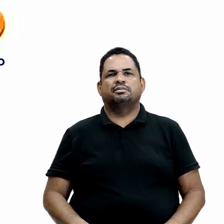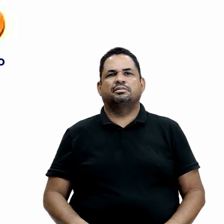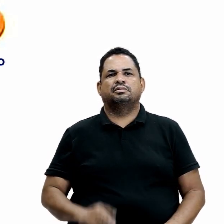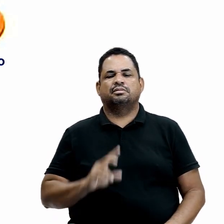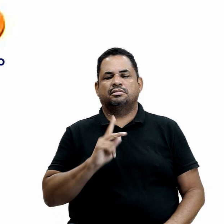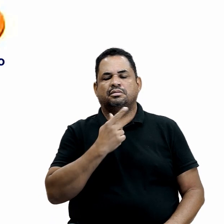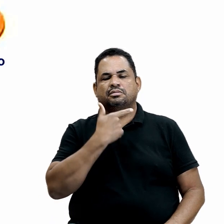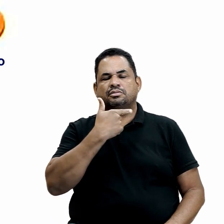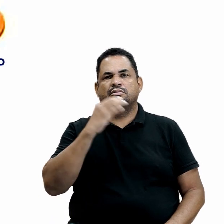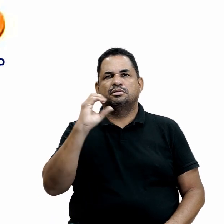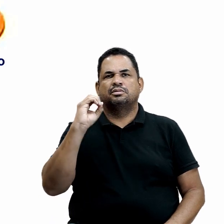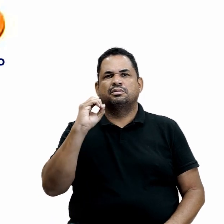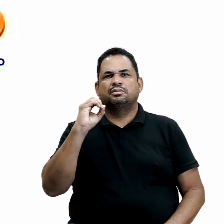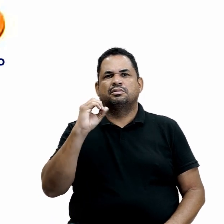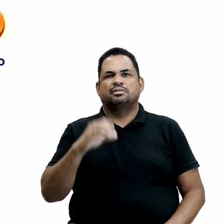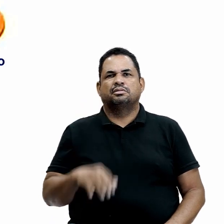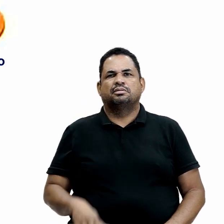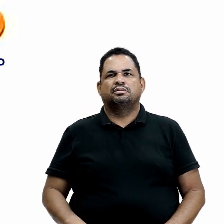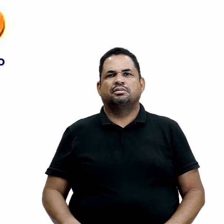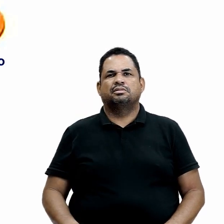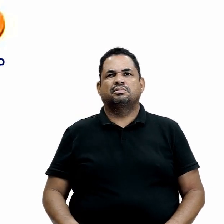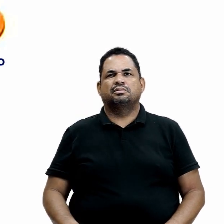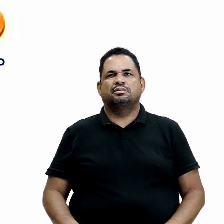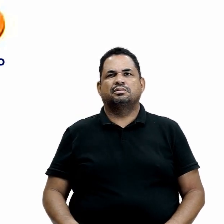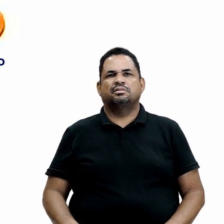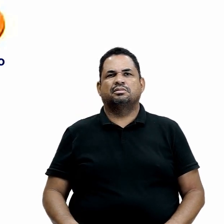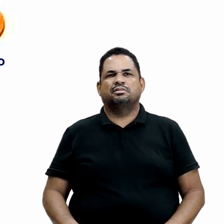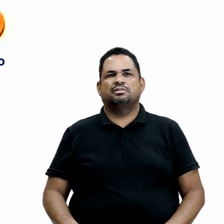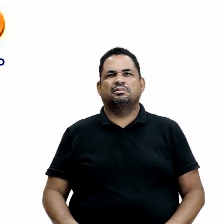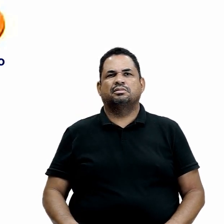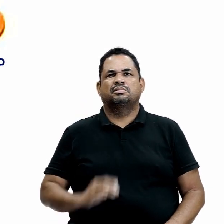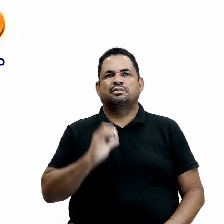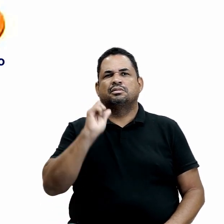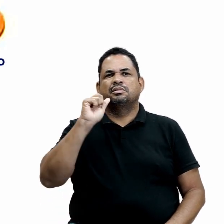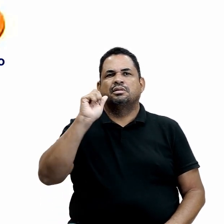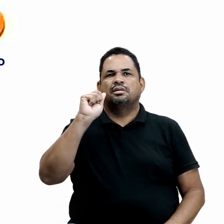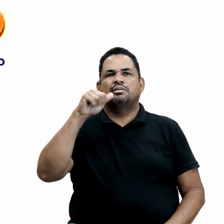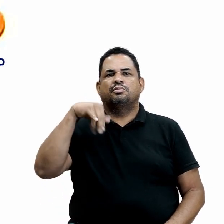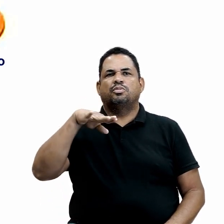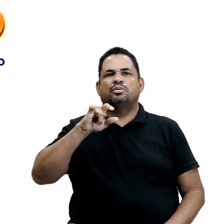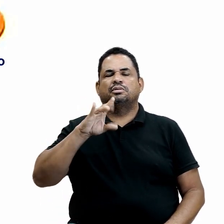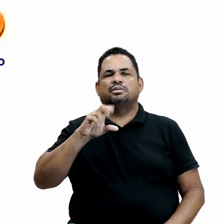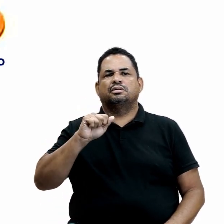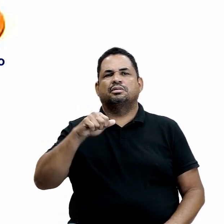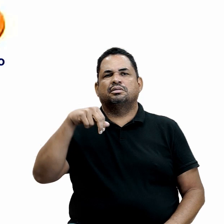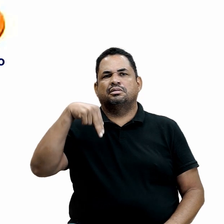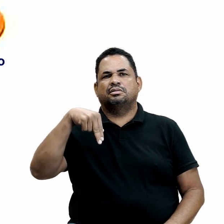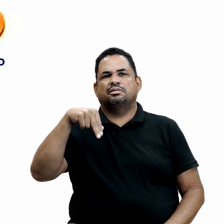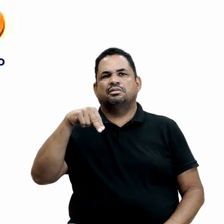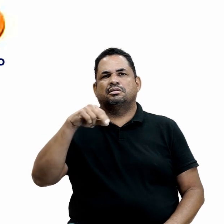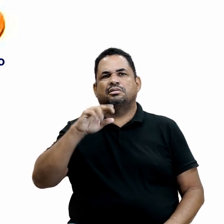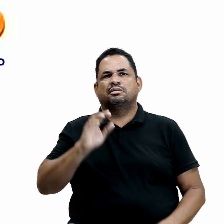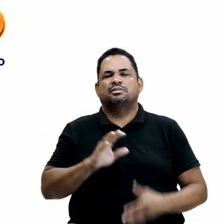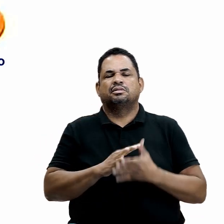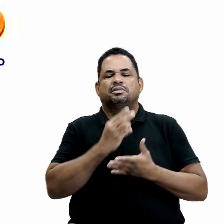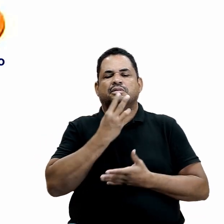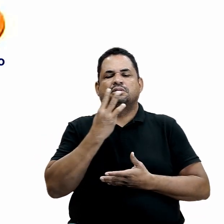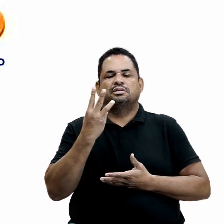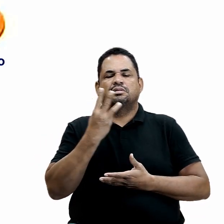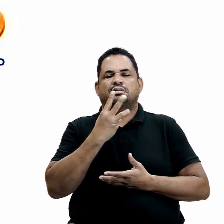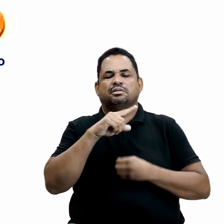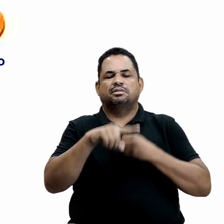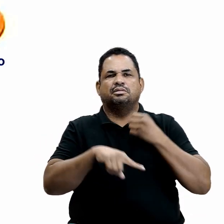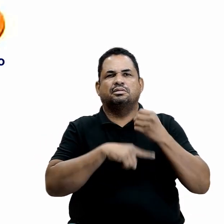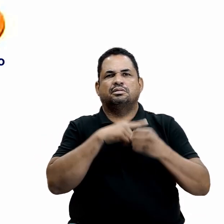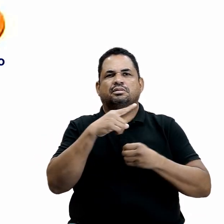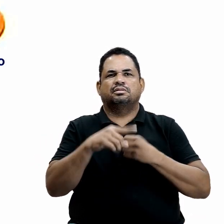H2O. Amônia, aquele gás do amoníaco, né? Amônia. Então nós temos 3 átomos do elemento